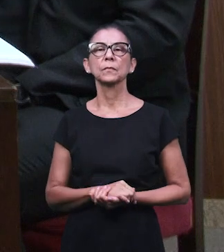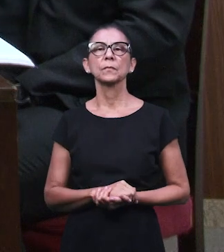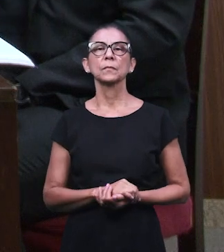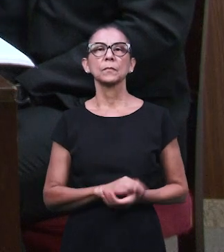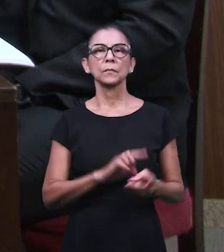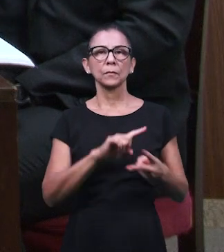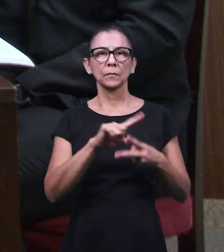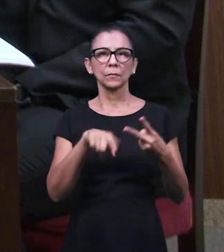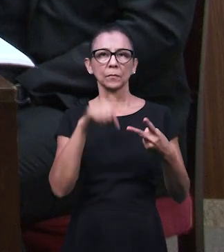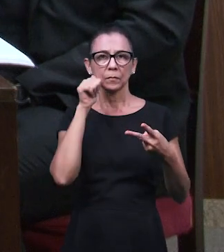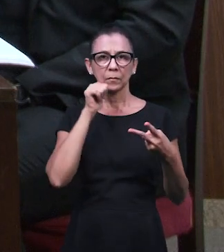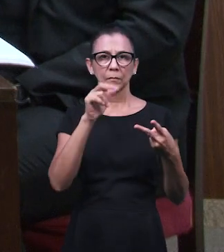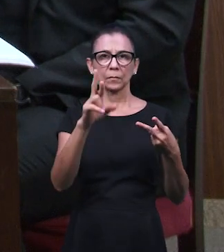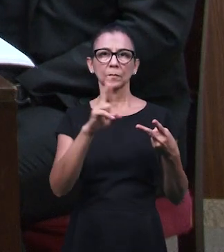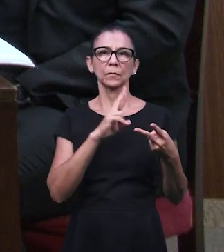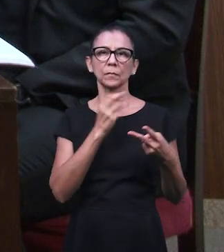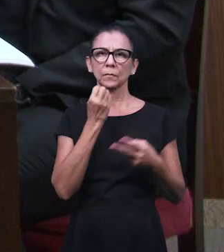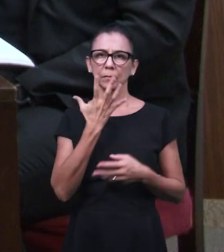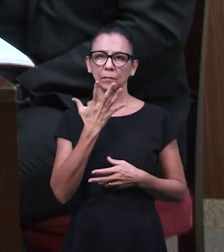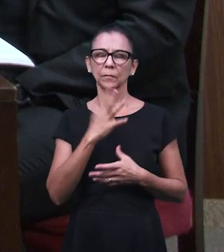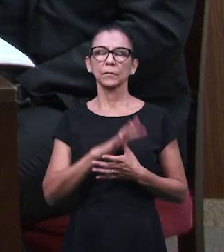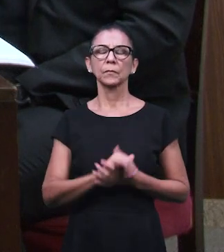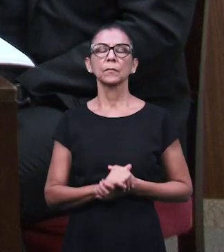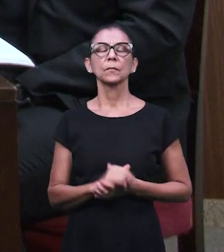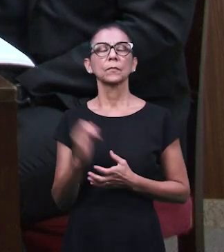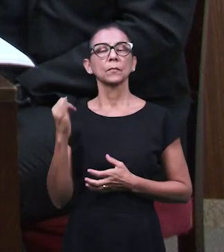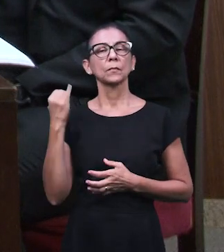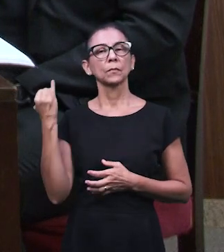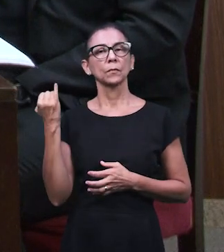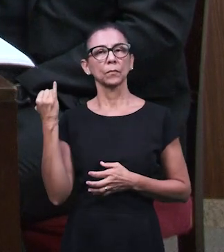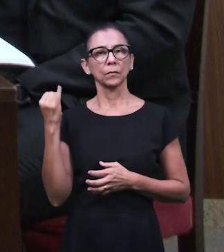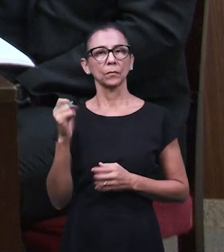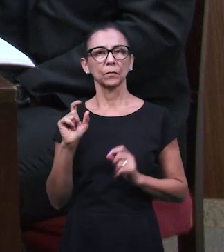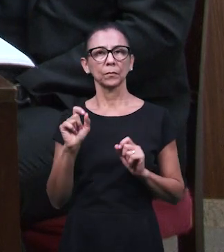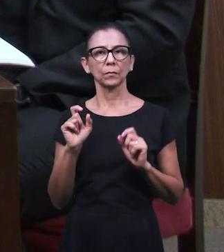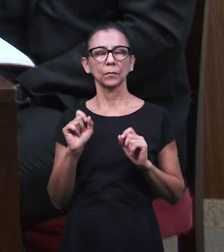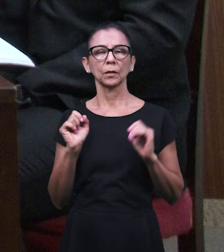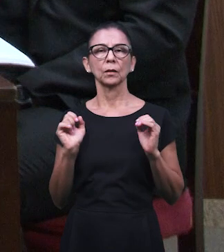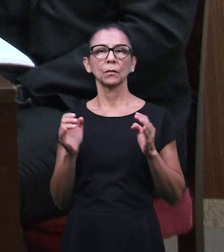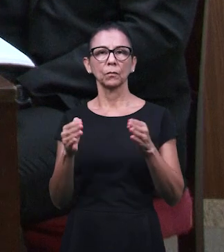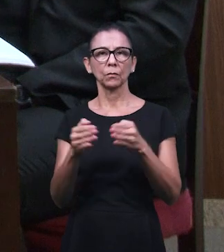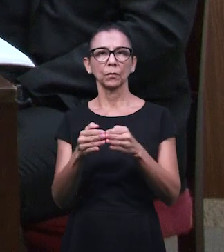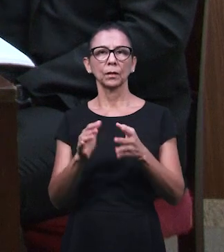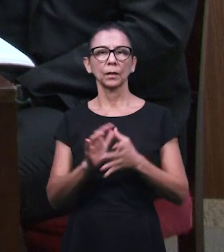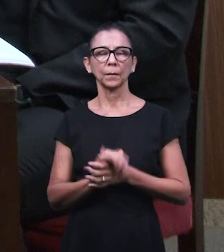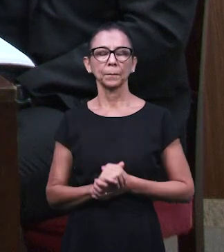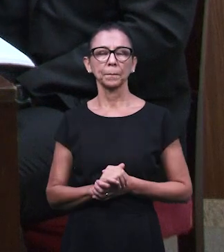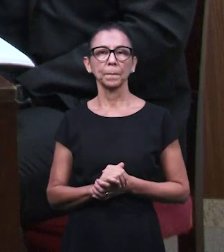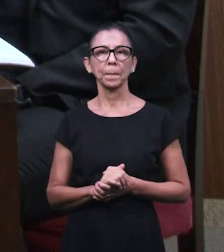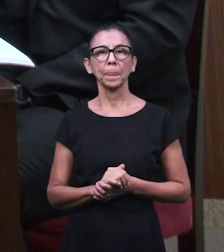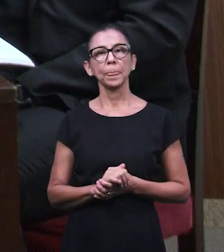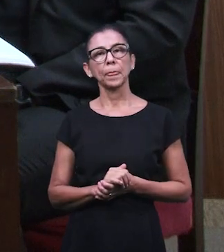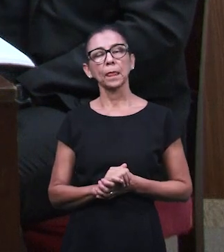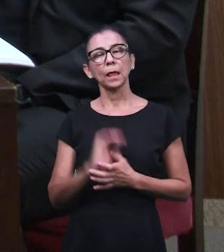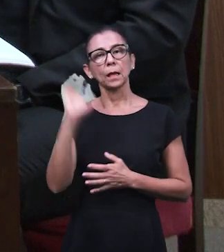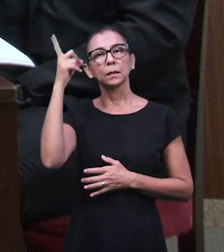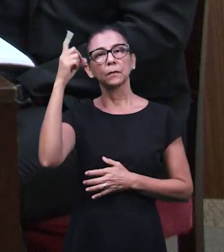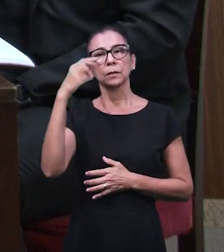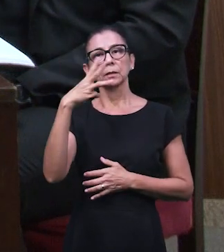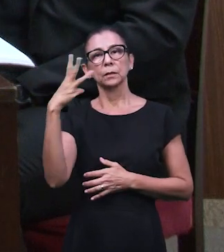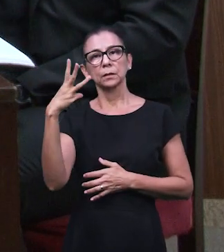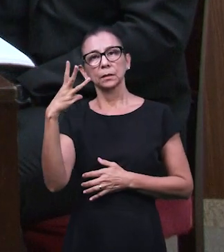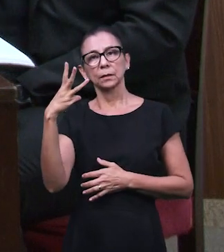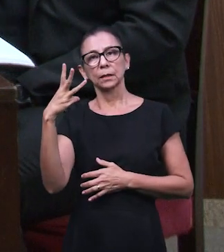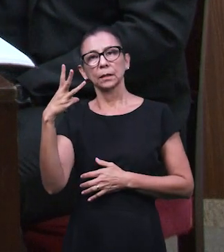nós destacarmos os 33 anos de reinado de Davi em Jerusalém, porque profeticamente